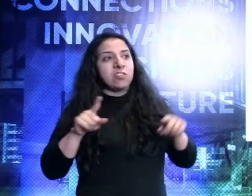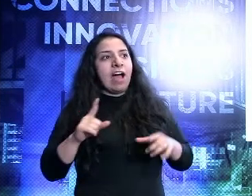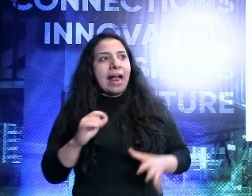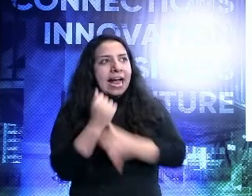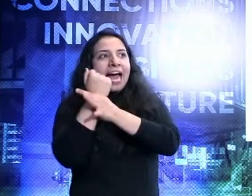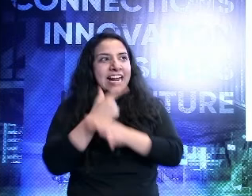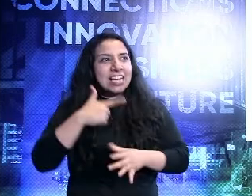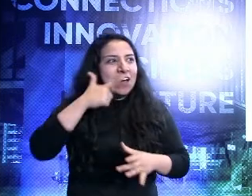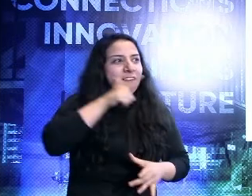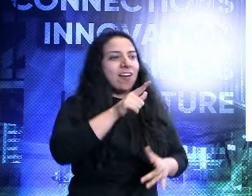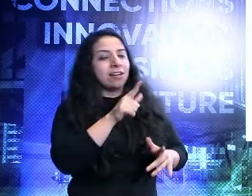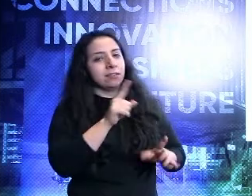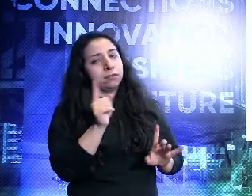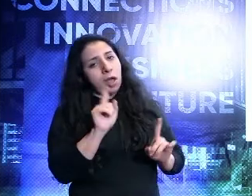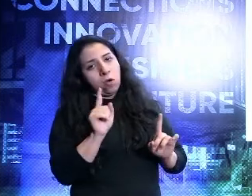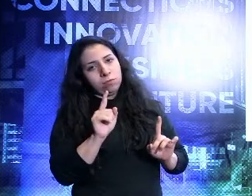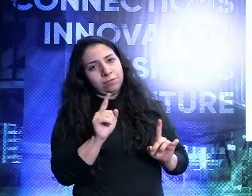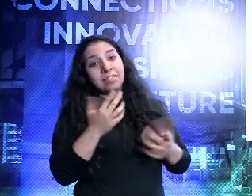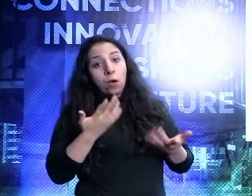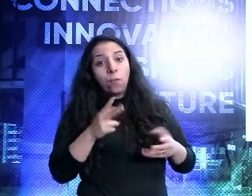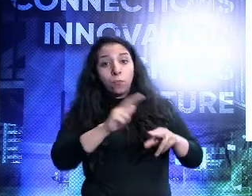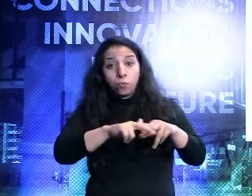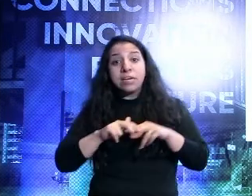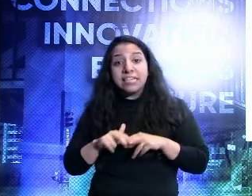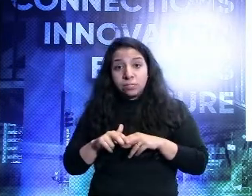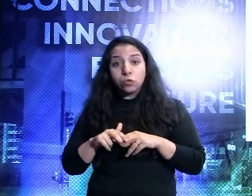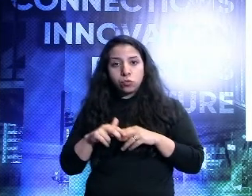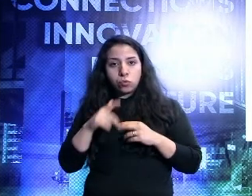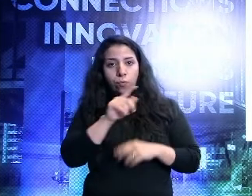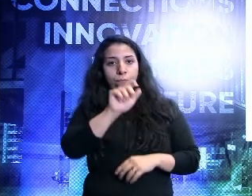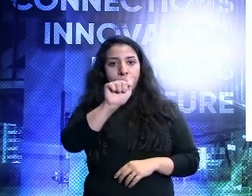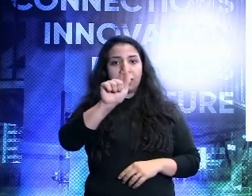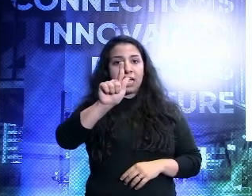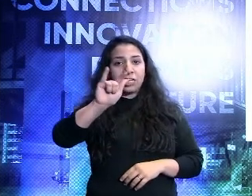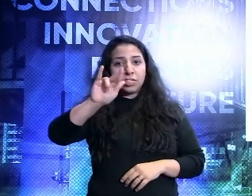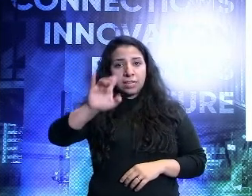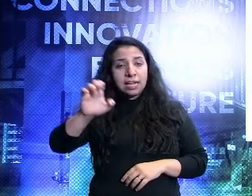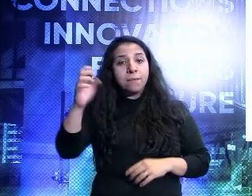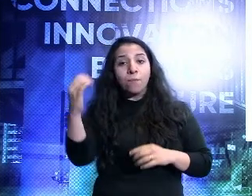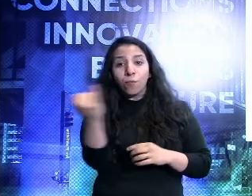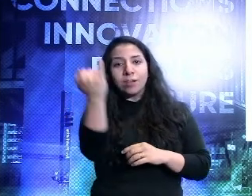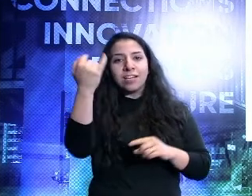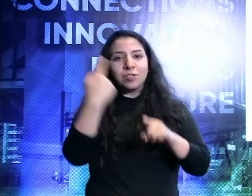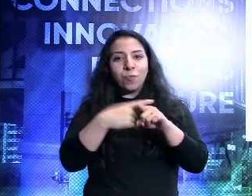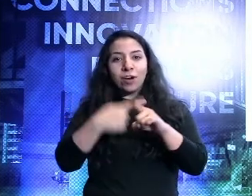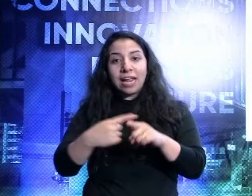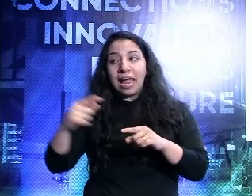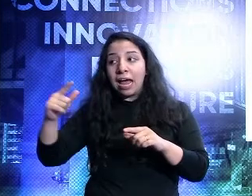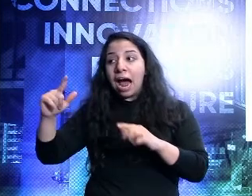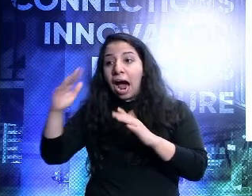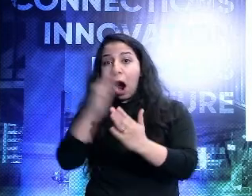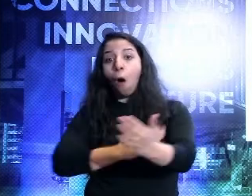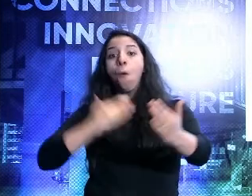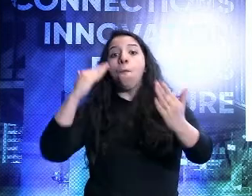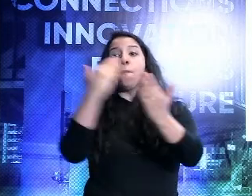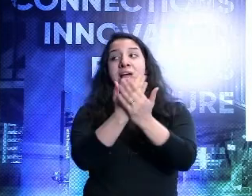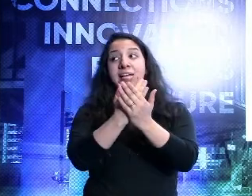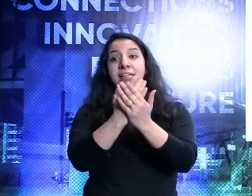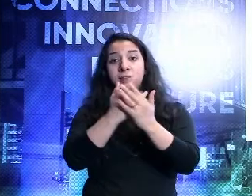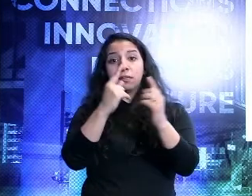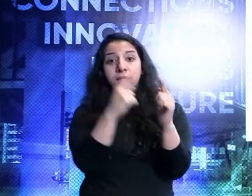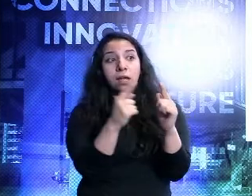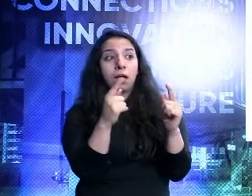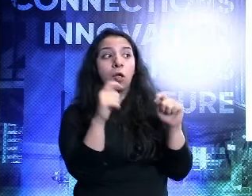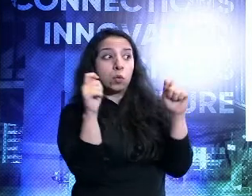é interessante, porque ele maximiza as minhas chances. Eu consigo chegar lá, eu consigo ir além. Beleza, mas como é que então eu posso medir